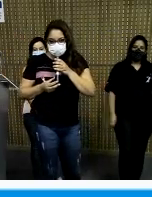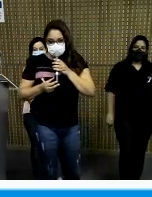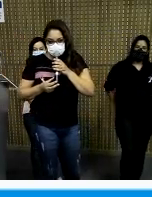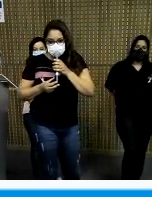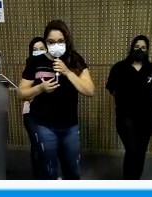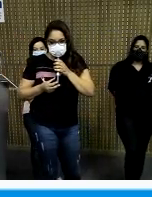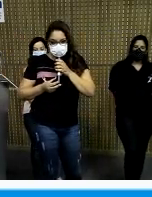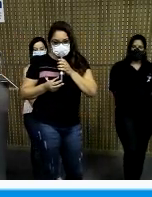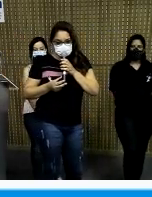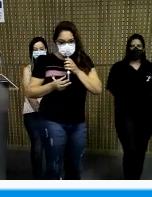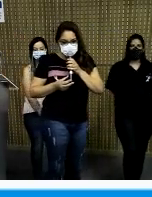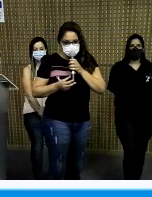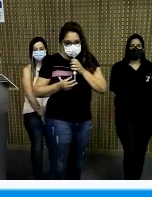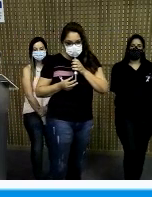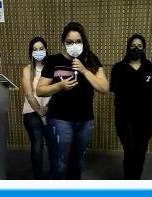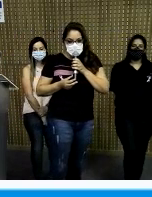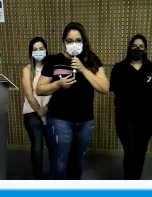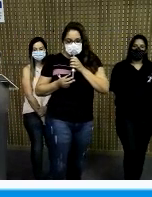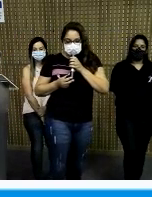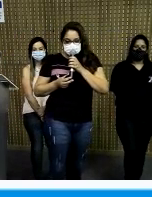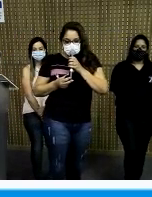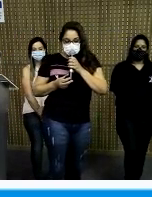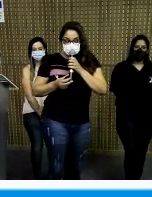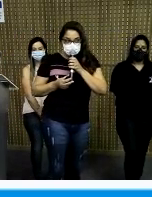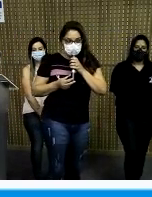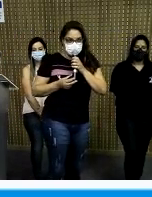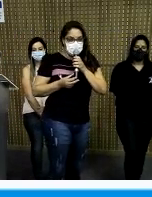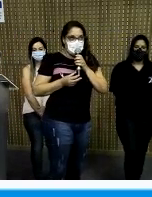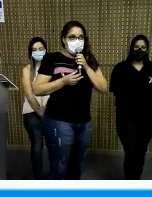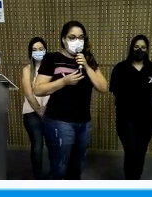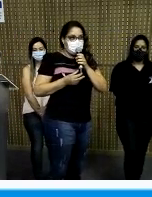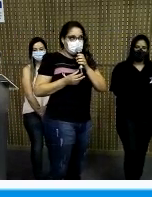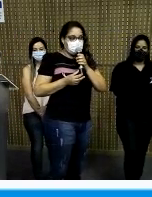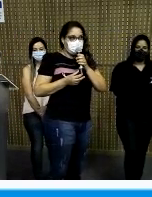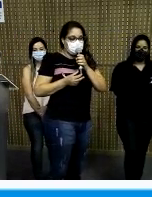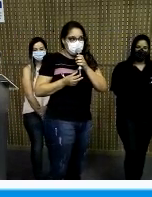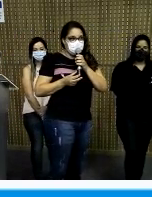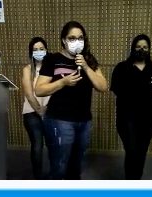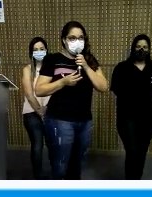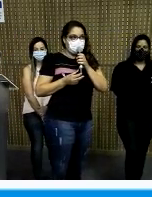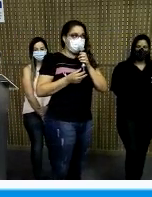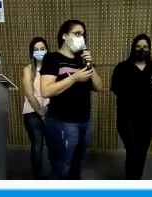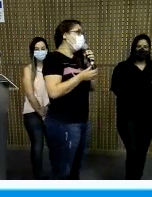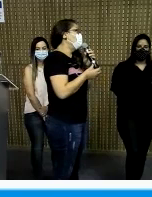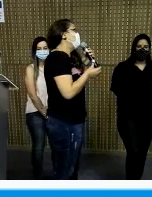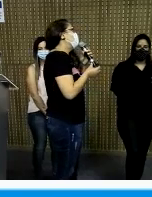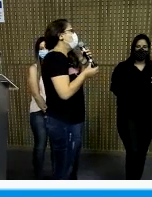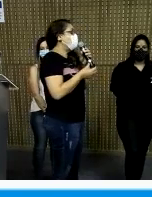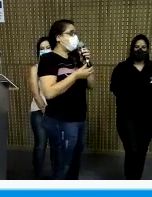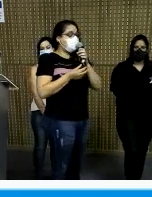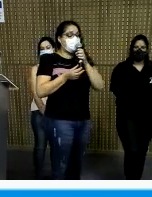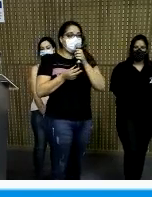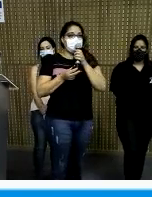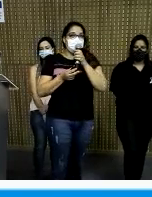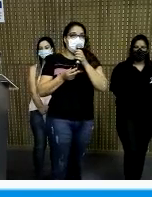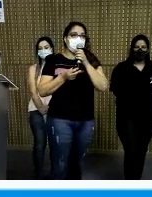em 2021, a gente não pôde fazer, então, esse percentual positivo. A gente observa que em 2021,